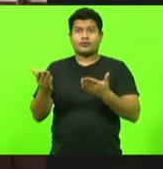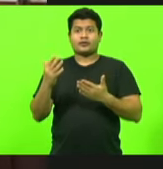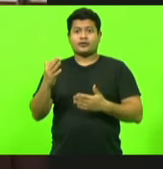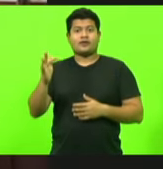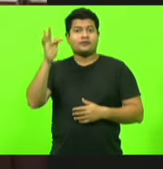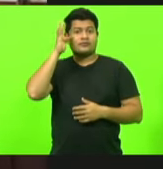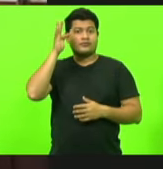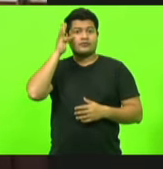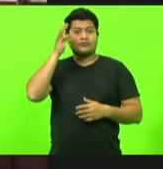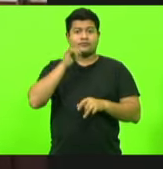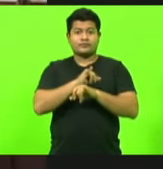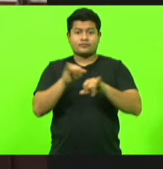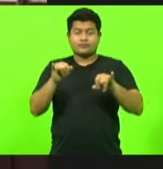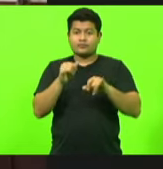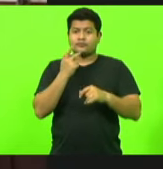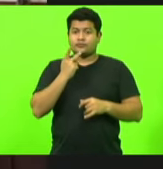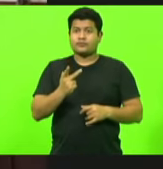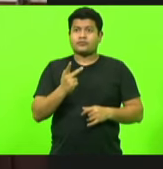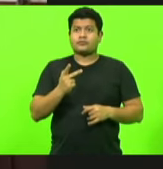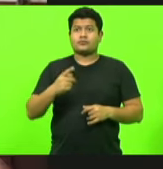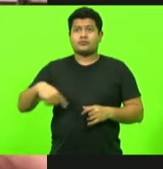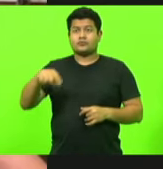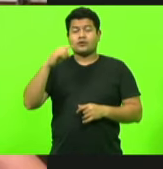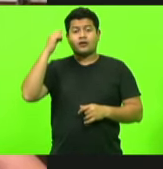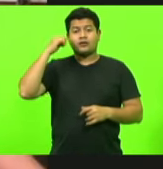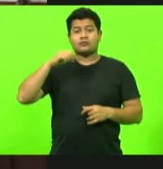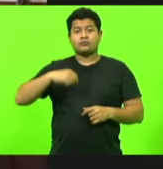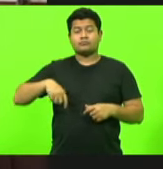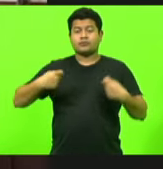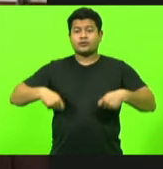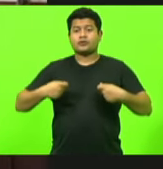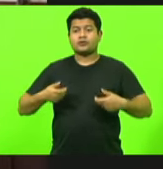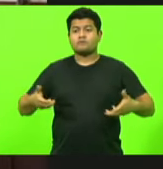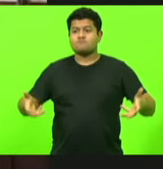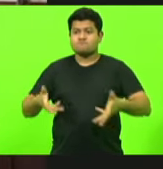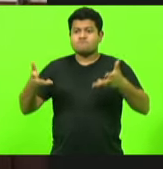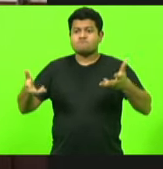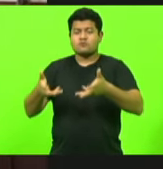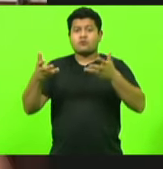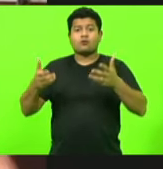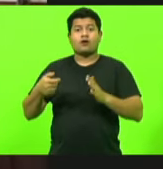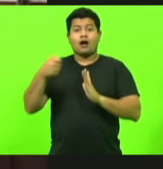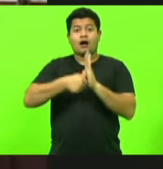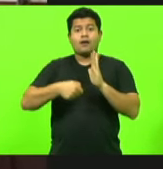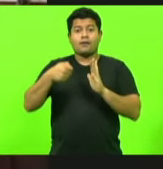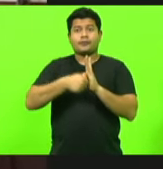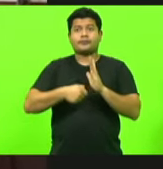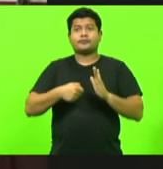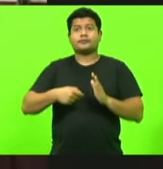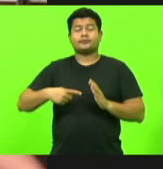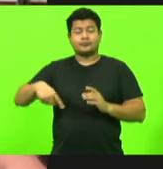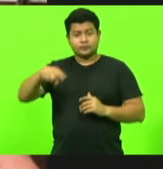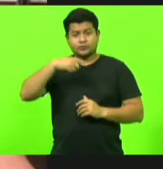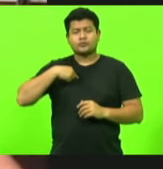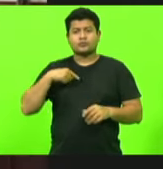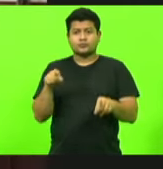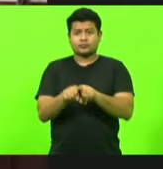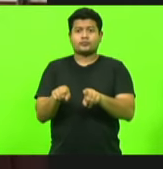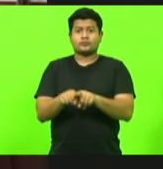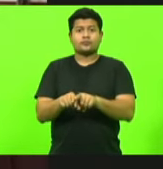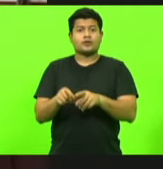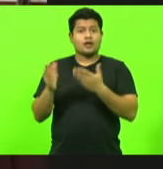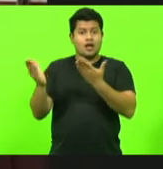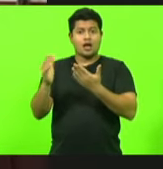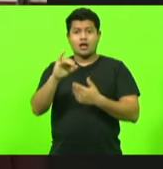Kang. A gente tem que se encorajar nas cobranças. E foi o que a gente fez, tanto o senador Jorginho